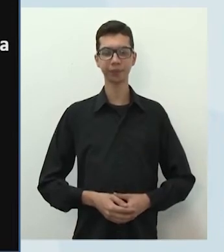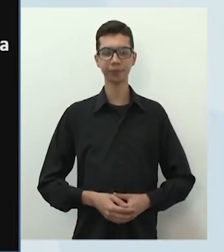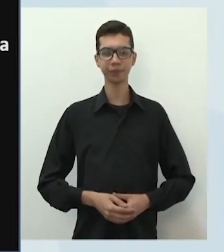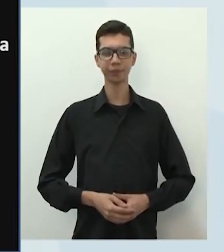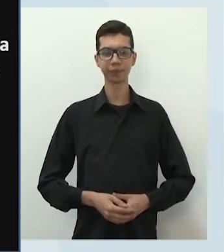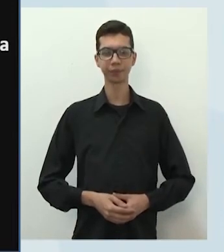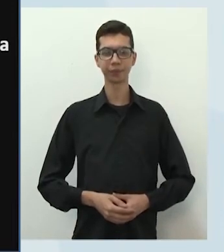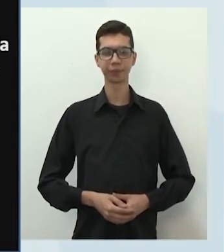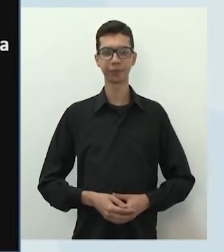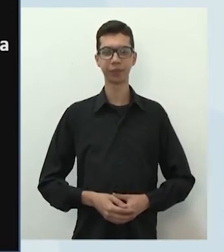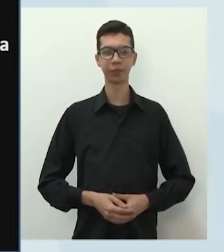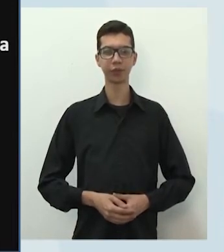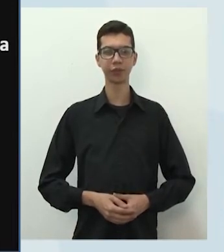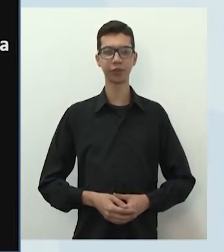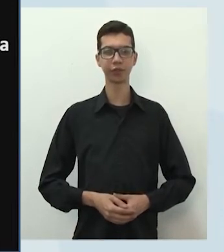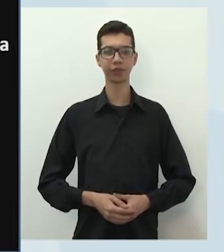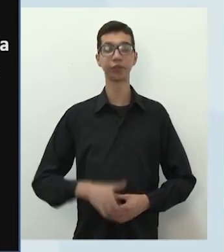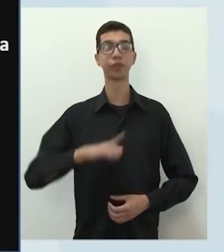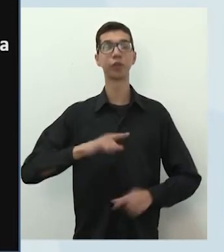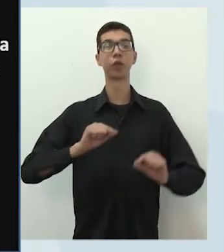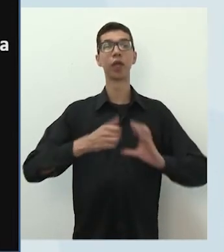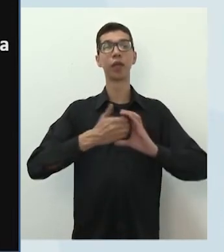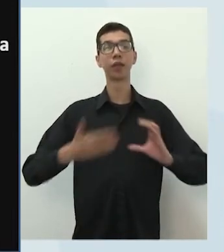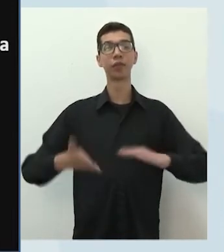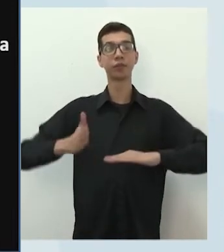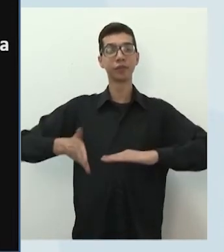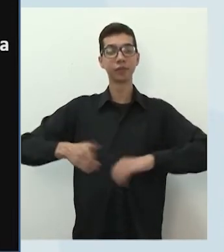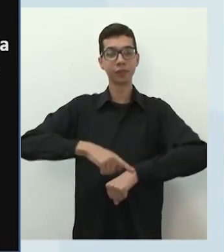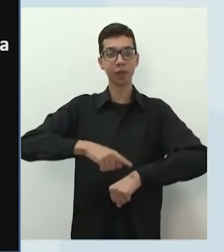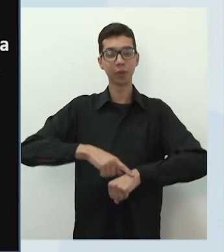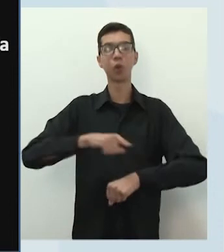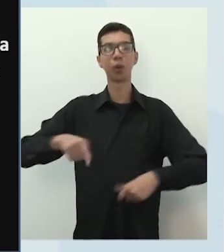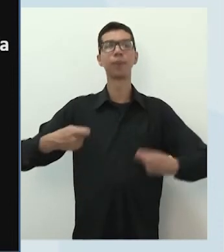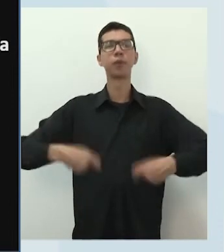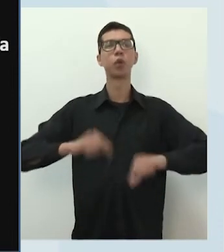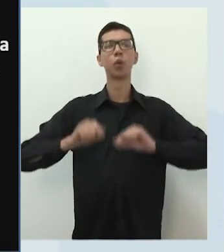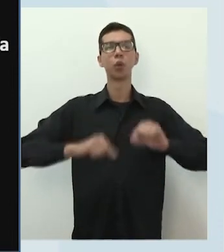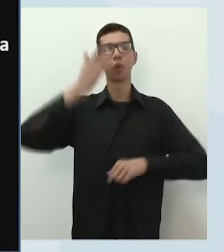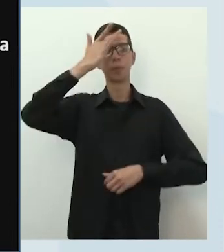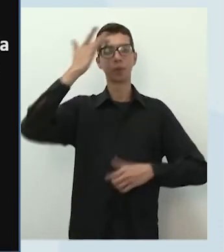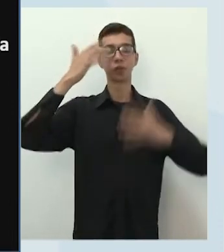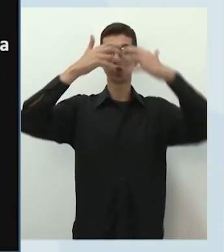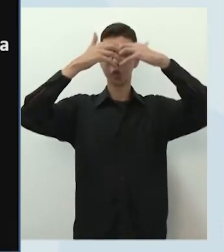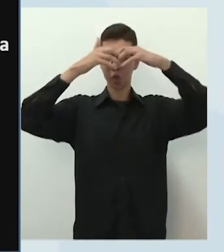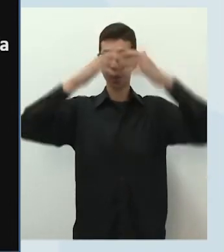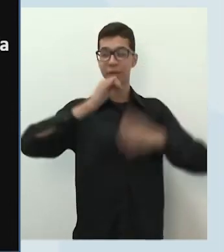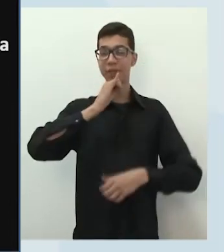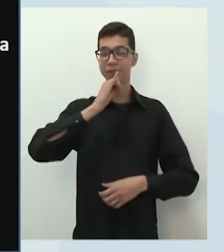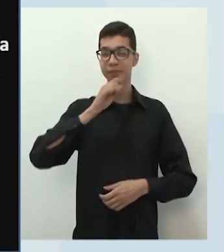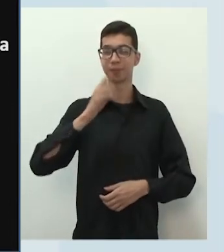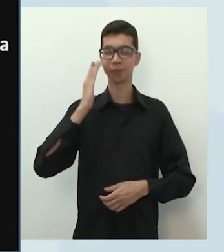põe ou tira uma pessoa da sua vida. O que eu fiz? Eu não cancelei a minha conta,